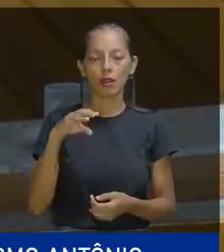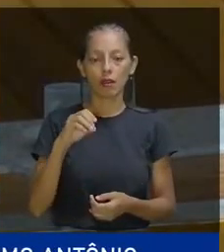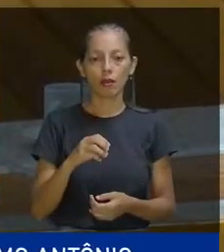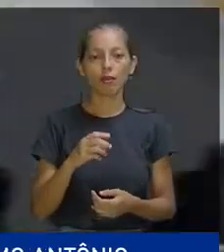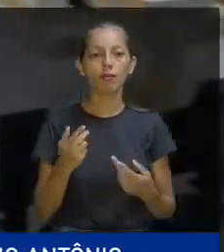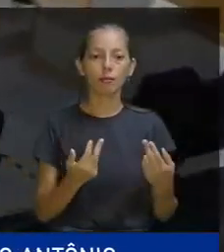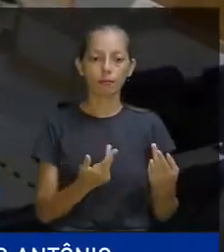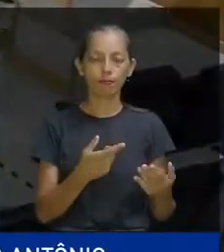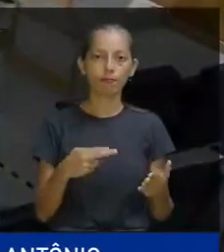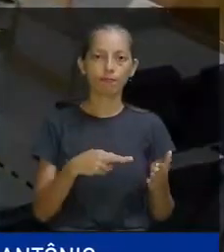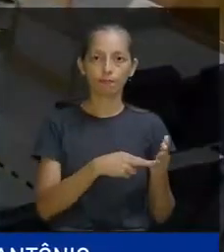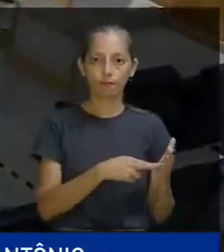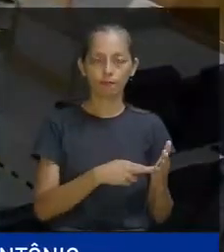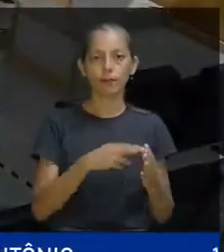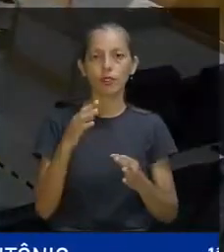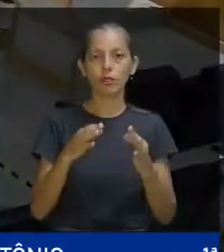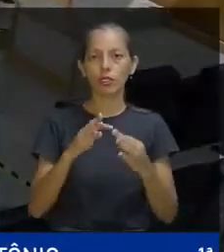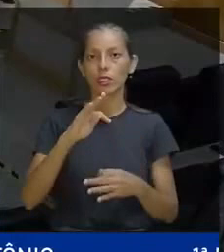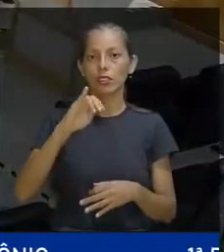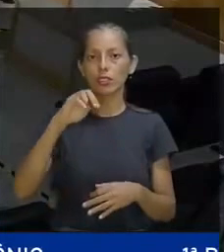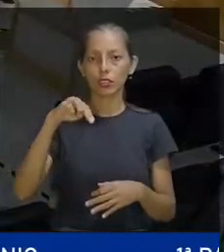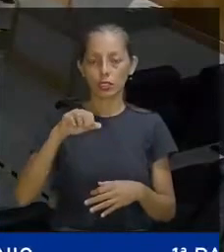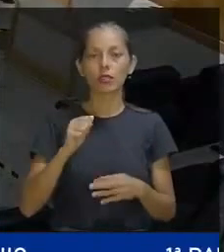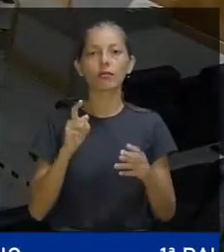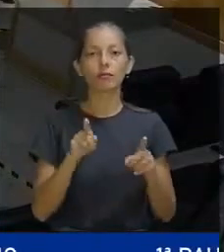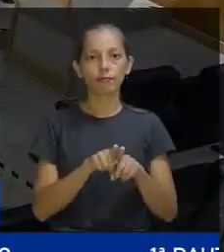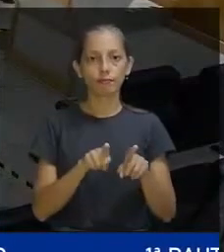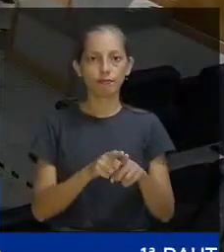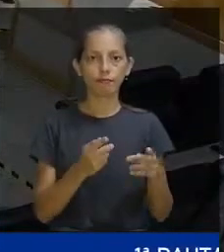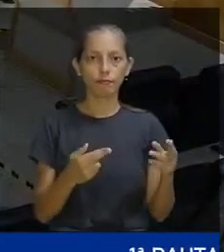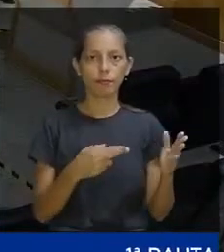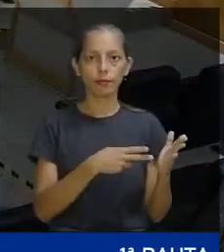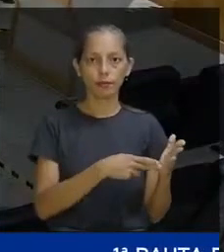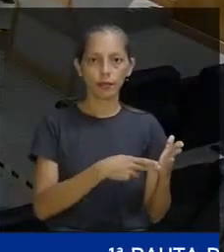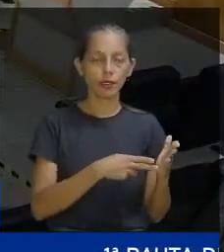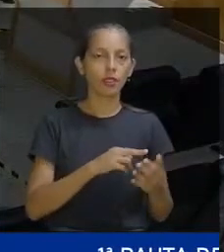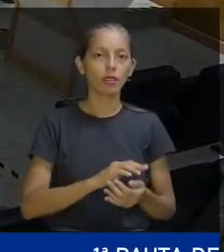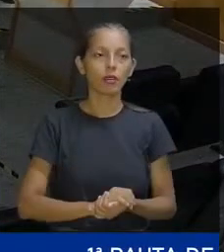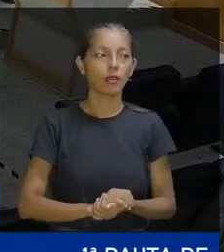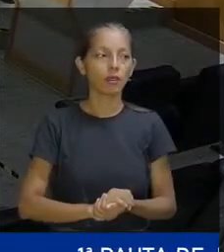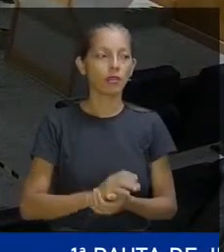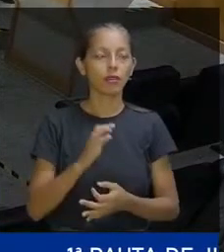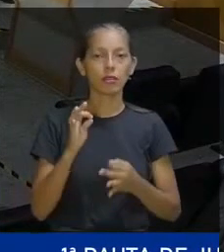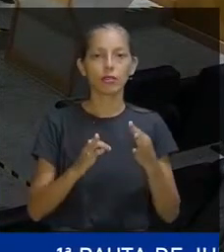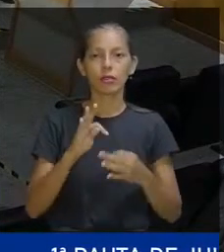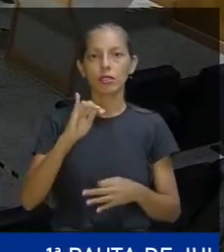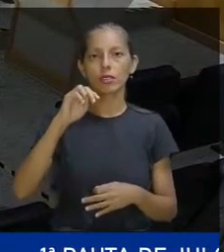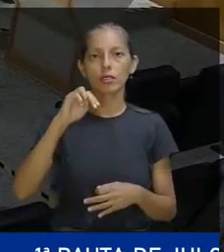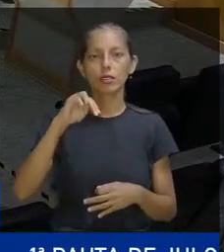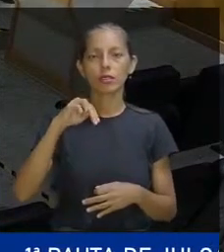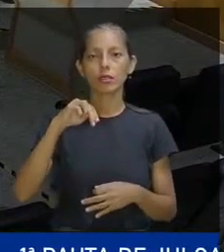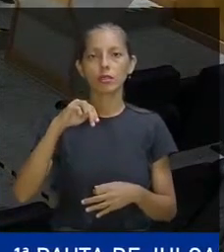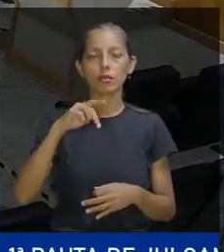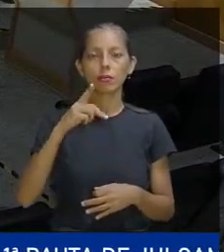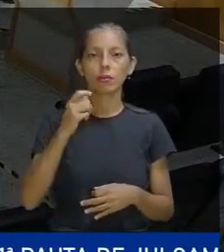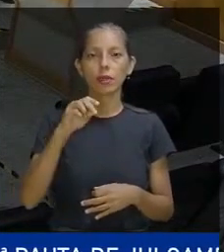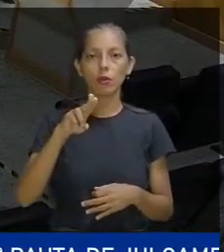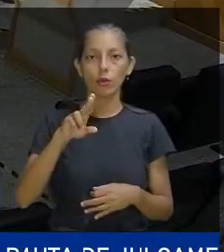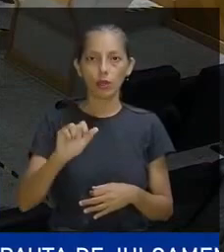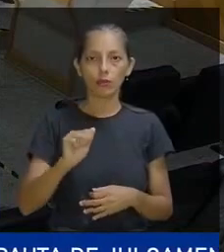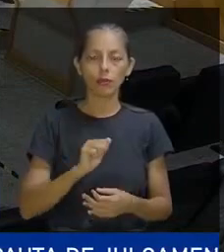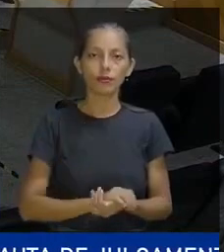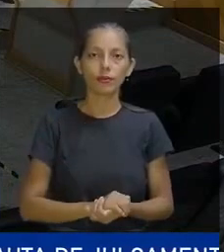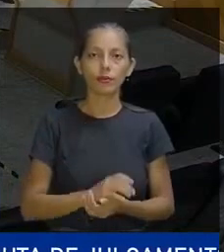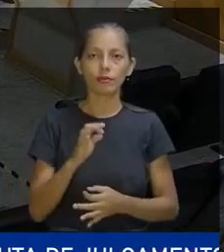Tina Souza? Com o relator, presidente. Juíza Paola Santos? Acompanho o relator. Juiz Rivaldo Valente? Acompanho o relator,